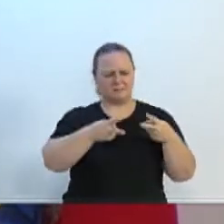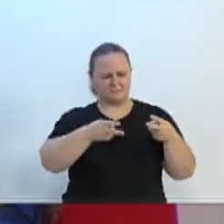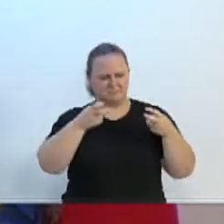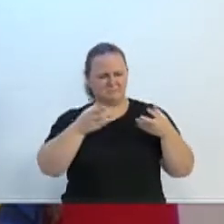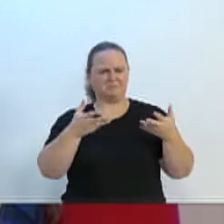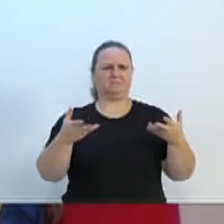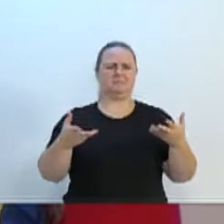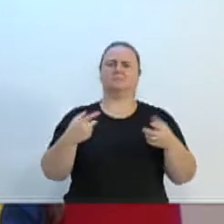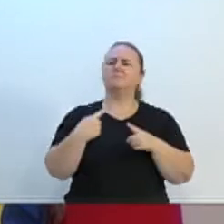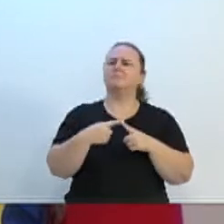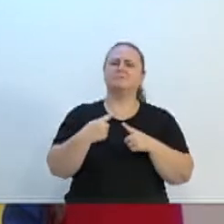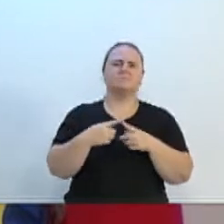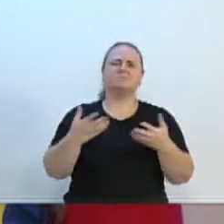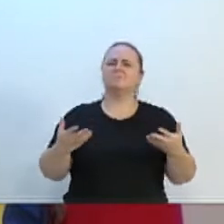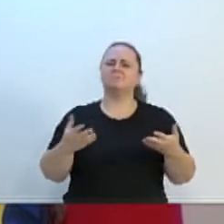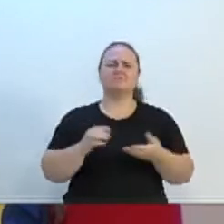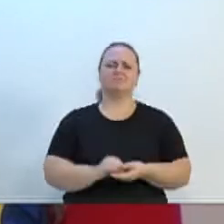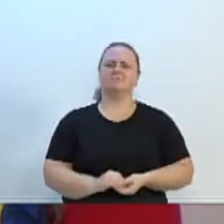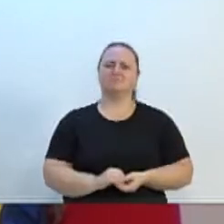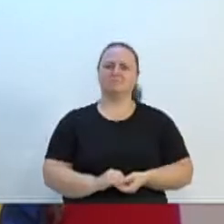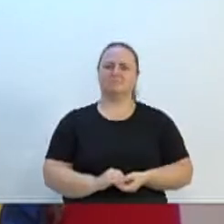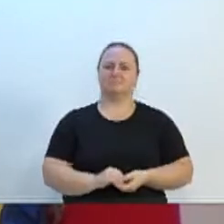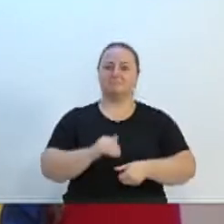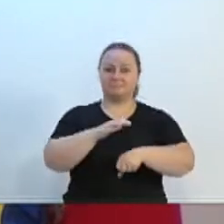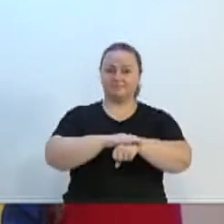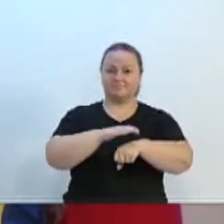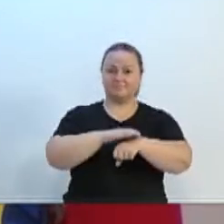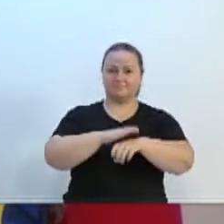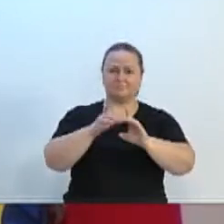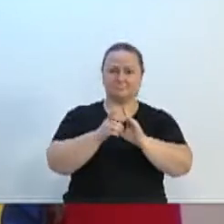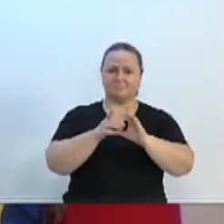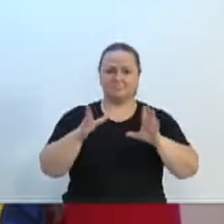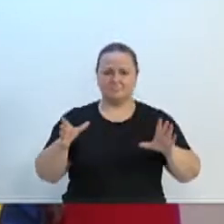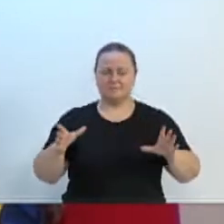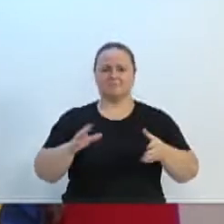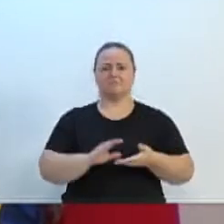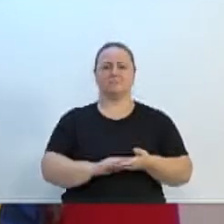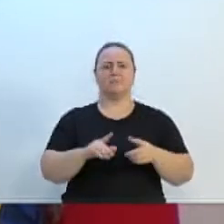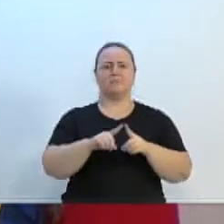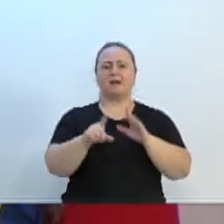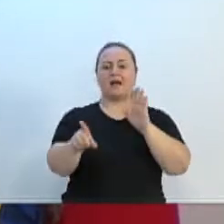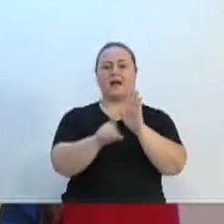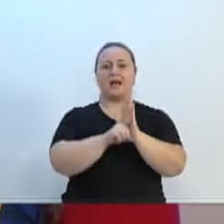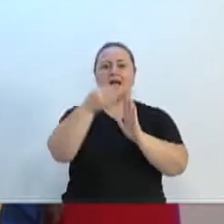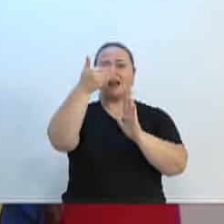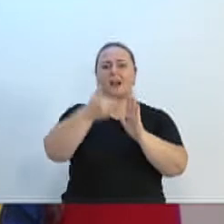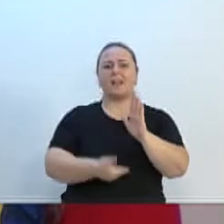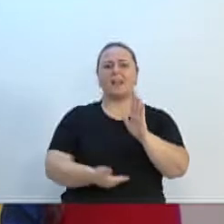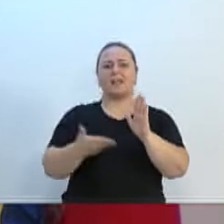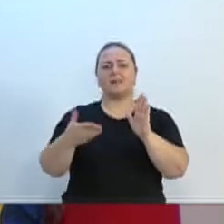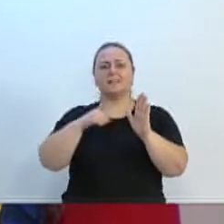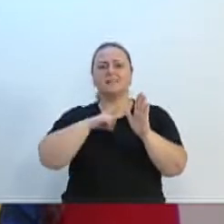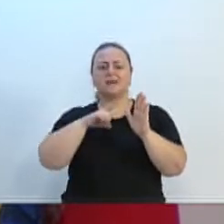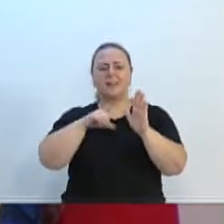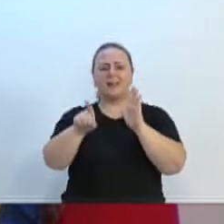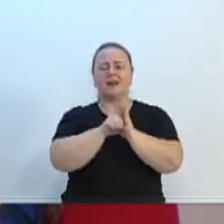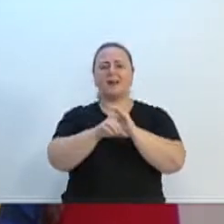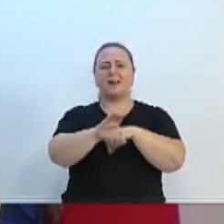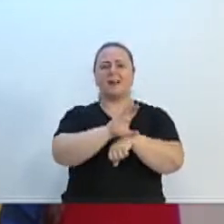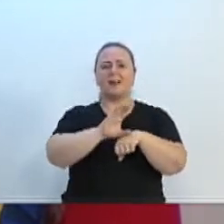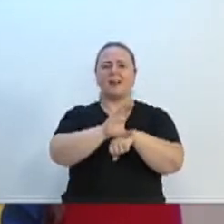atos democráticos, por conta de atos legalmente assistidos pela